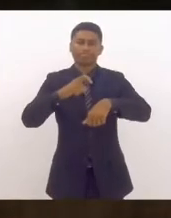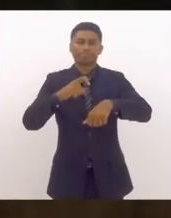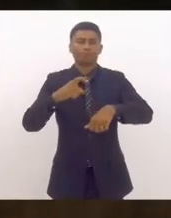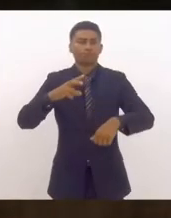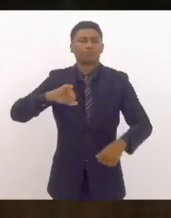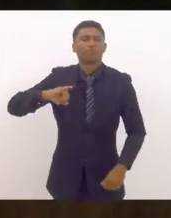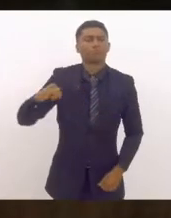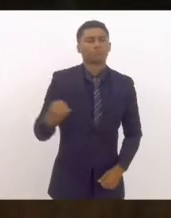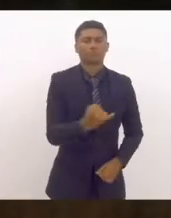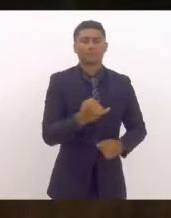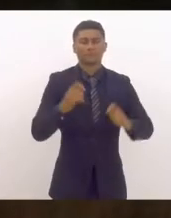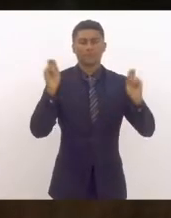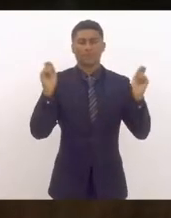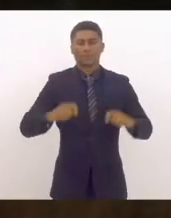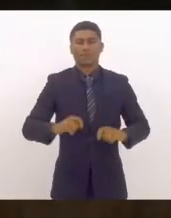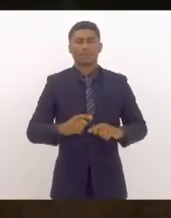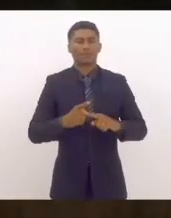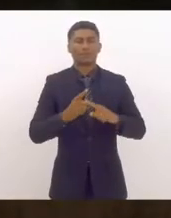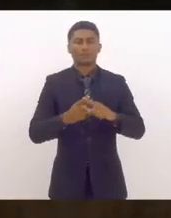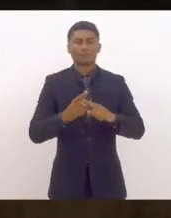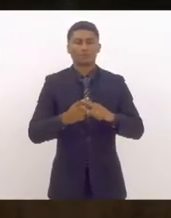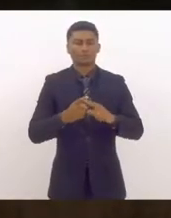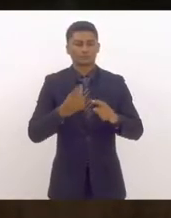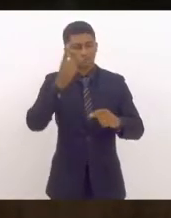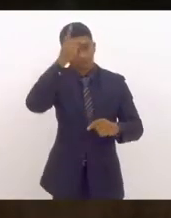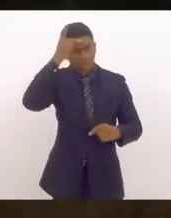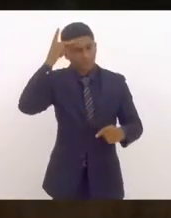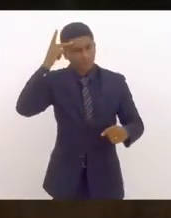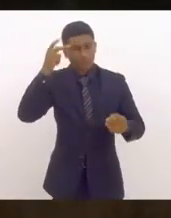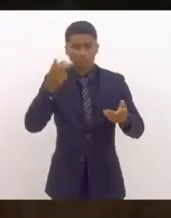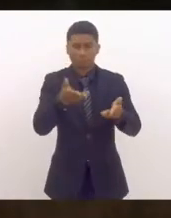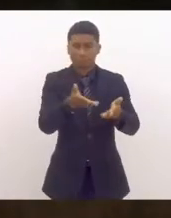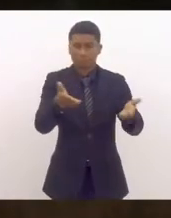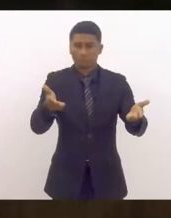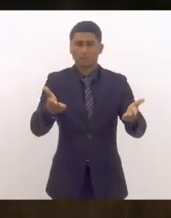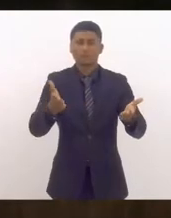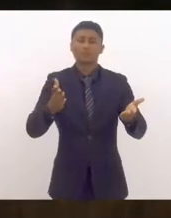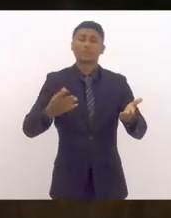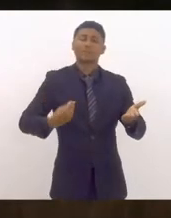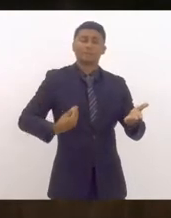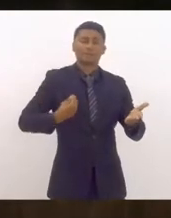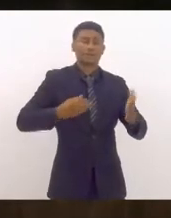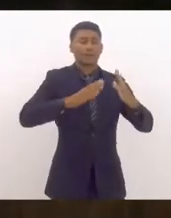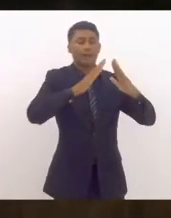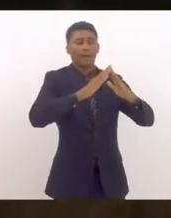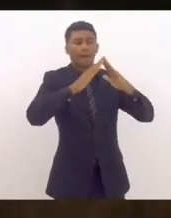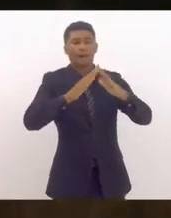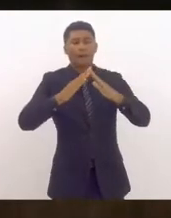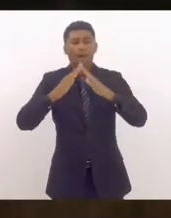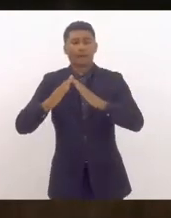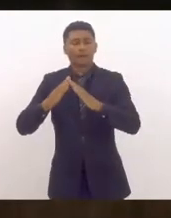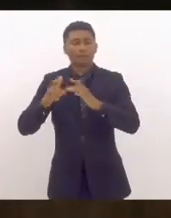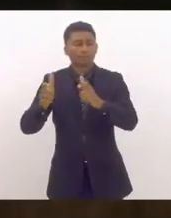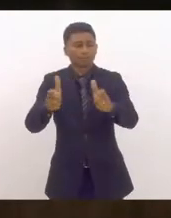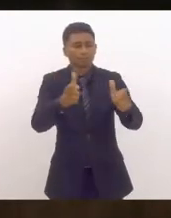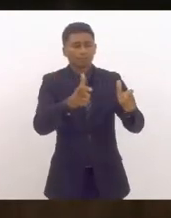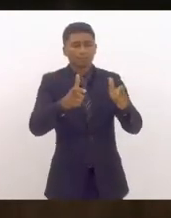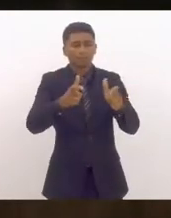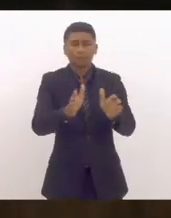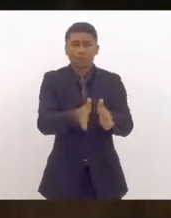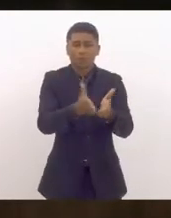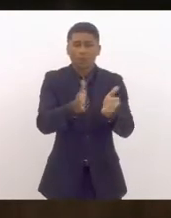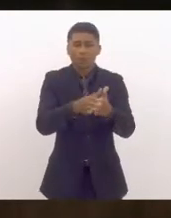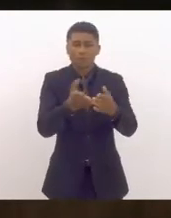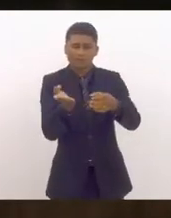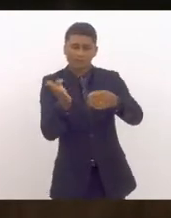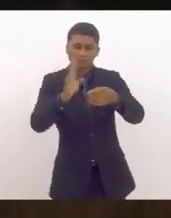que aqueles e aquelas que vivem em áreas pobres, em áreas, muitas vezes, sem saneamento básico, sem